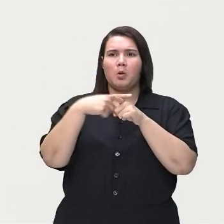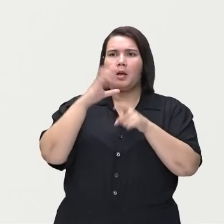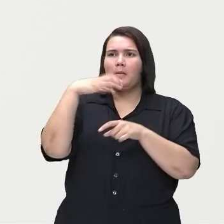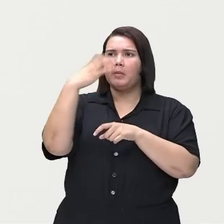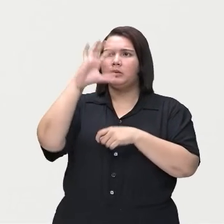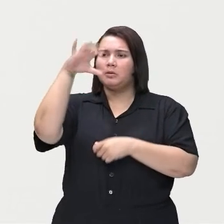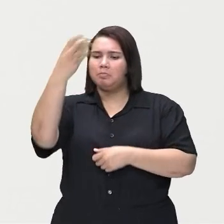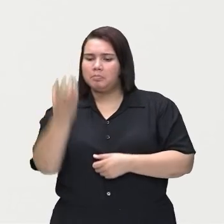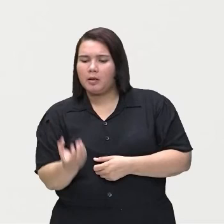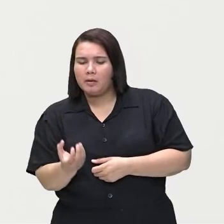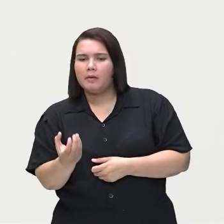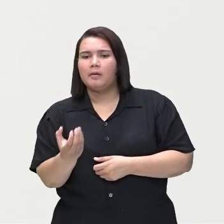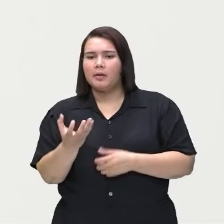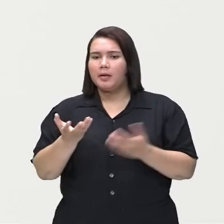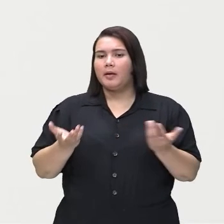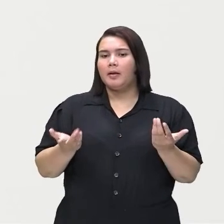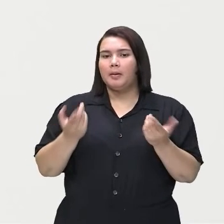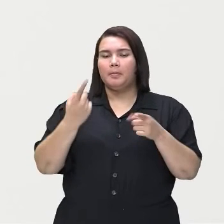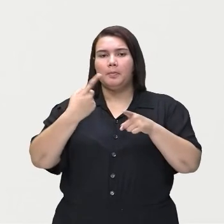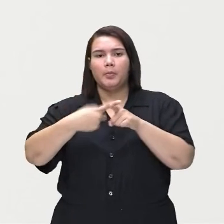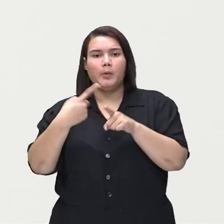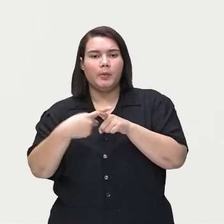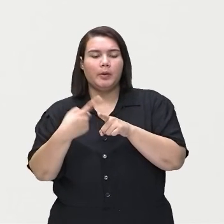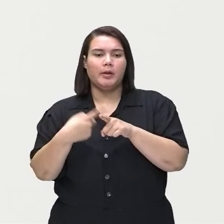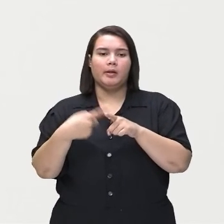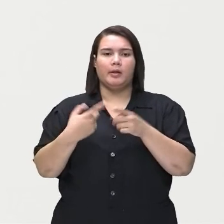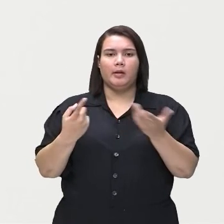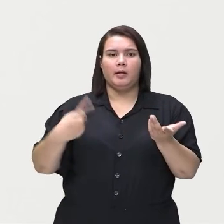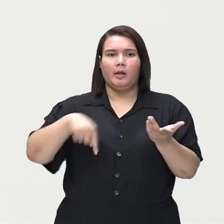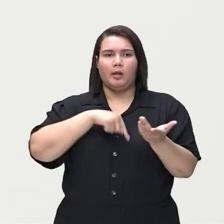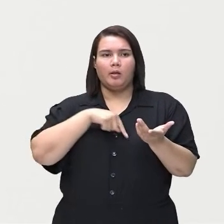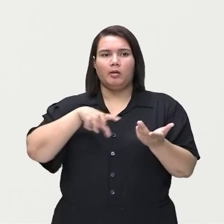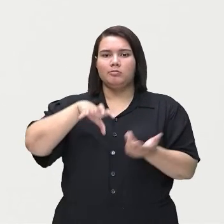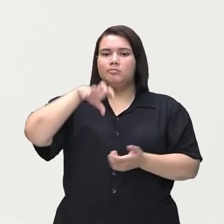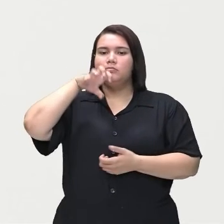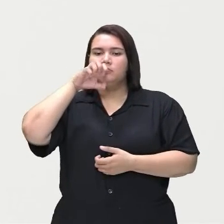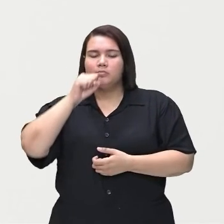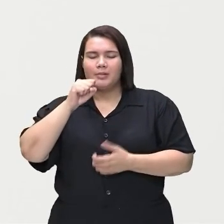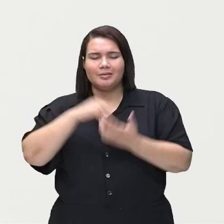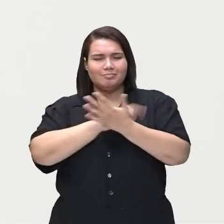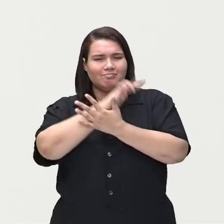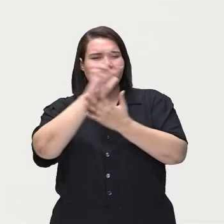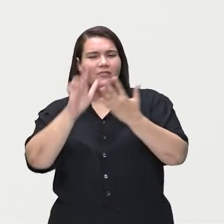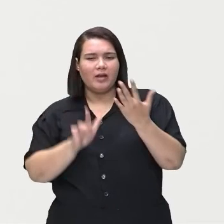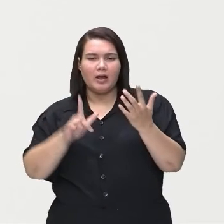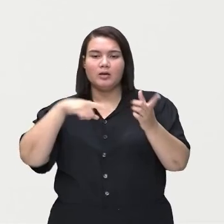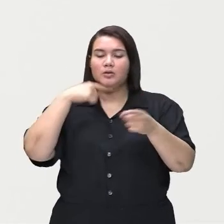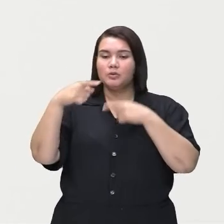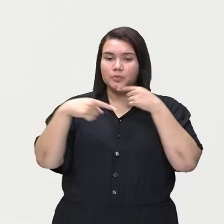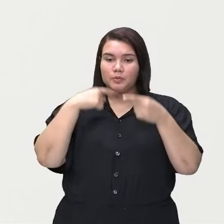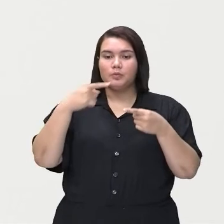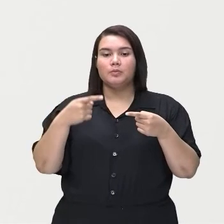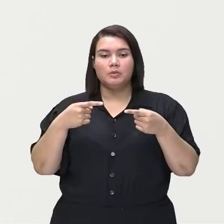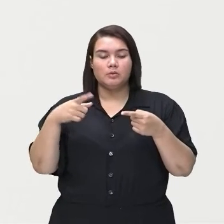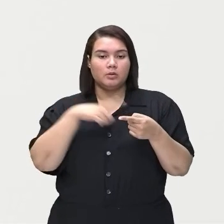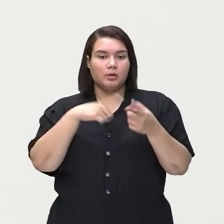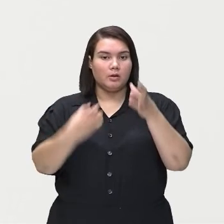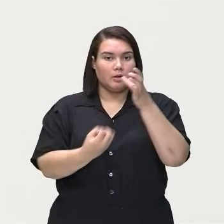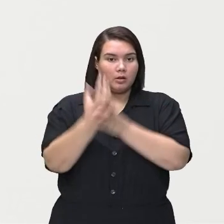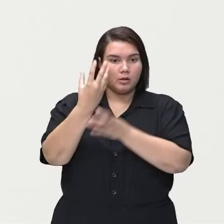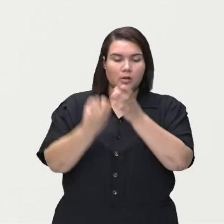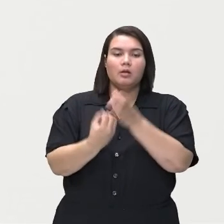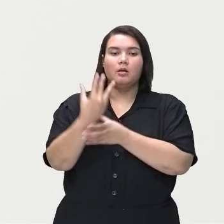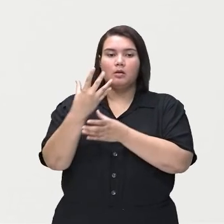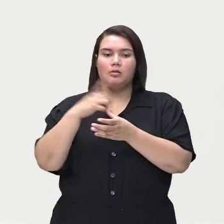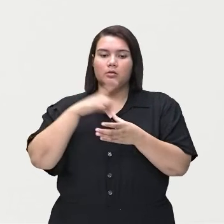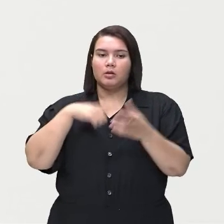chão, por que que a gente respira, enfim, todas essas dúvidas que foram surgindo e que foram